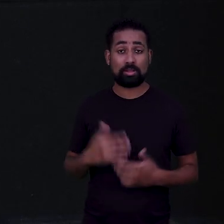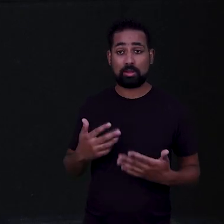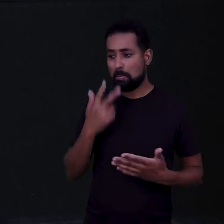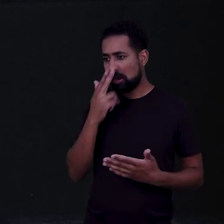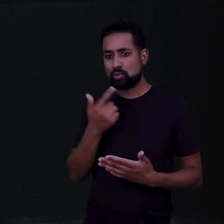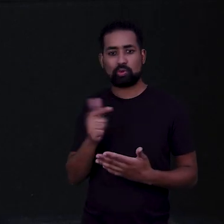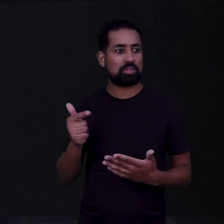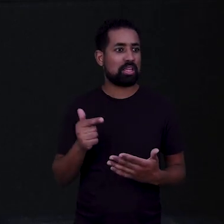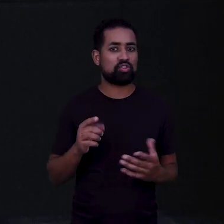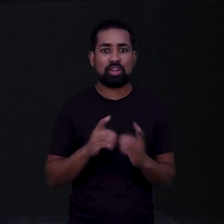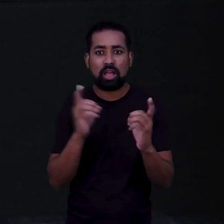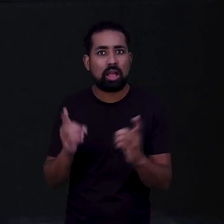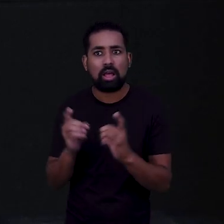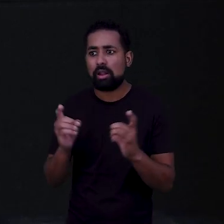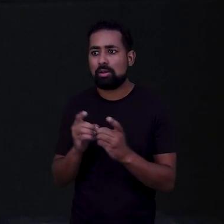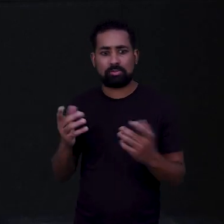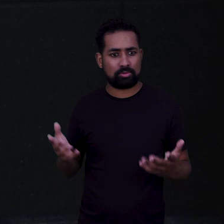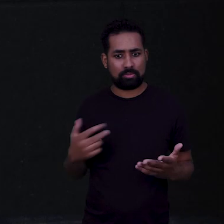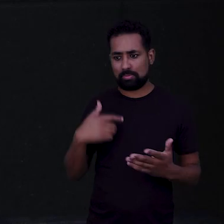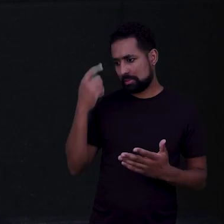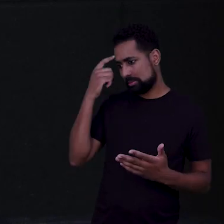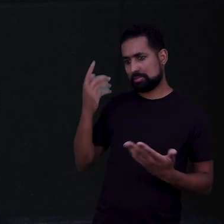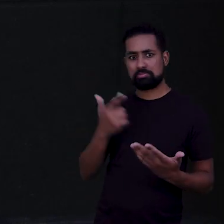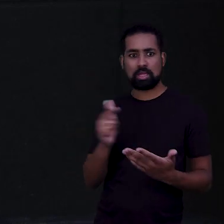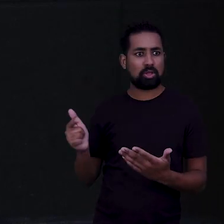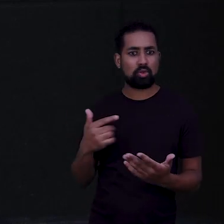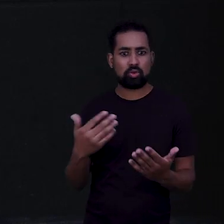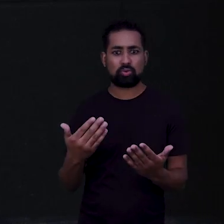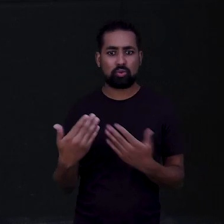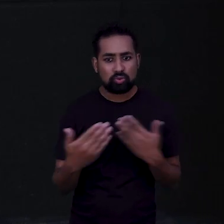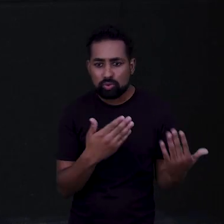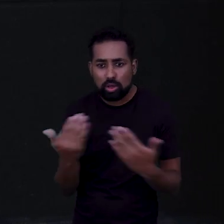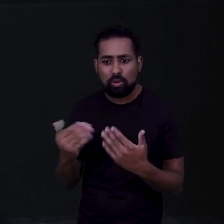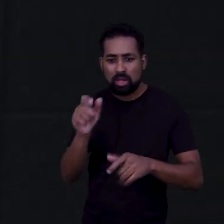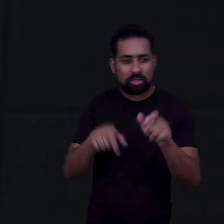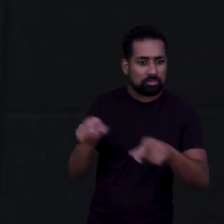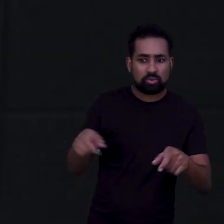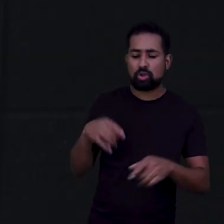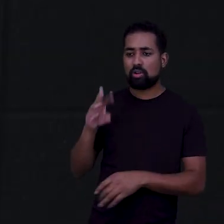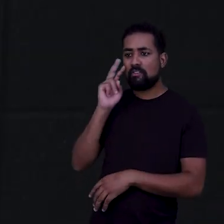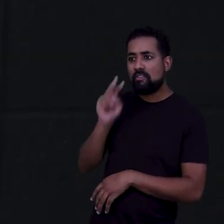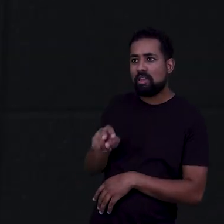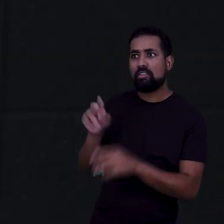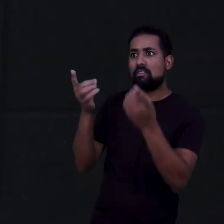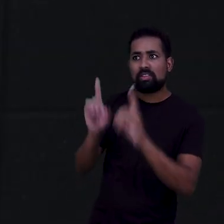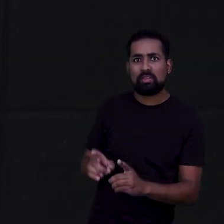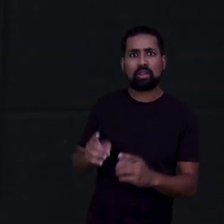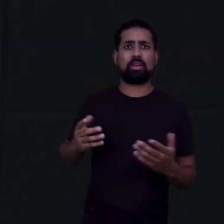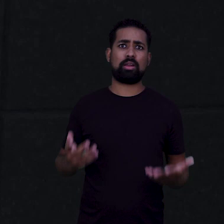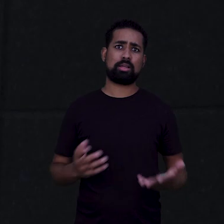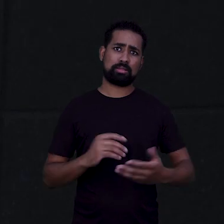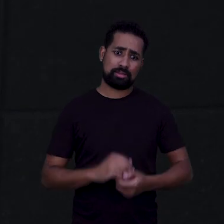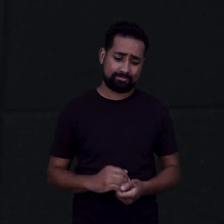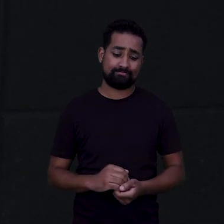Então, toda luta idiota que a gente tem, a Mônica era mais uma amiga legal minha. As pessoas falam assim: